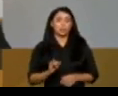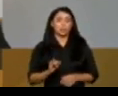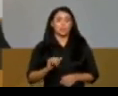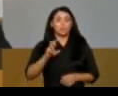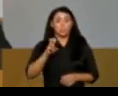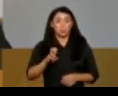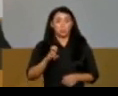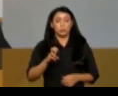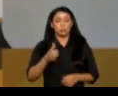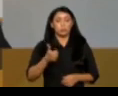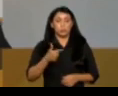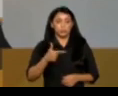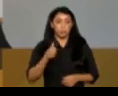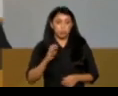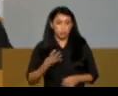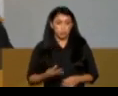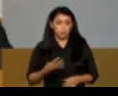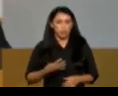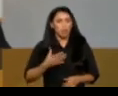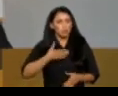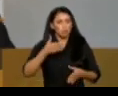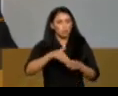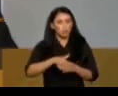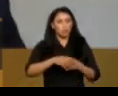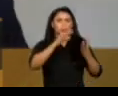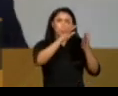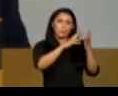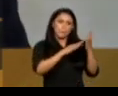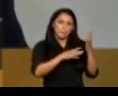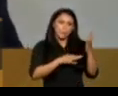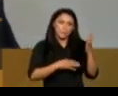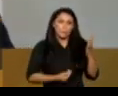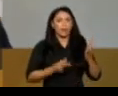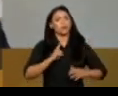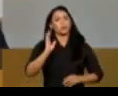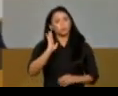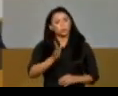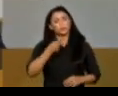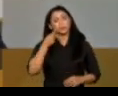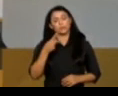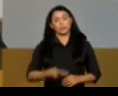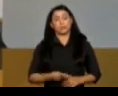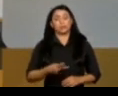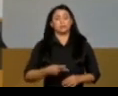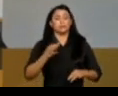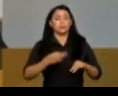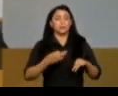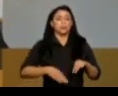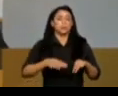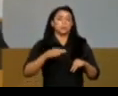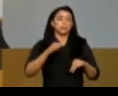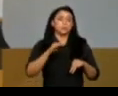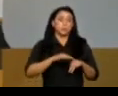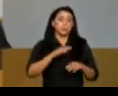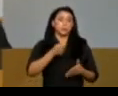finalidade na alienação de subsidiárias, mesmo porque tal assunto foi amplamente debatido durante o julgamento da cautelar